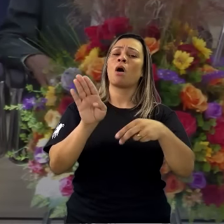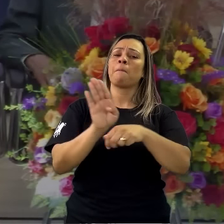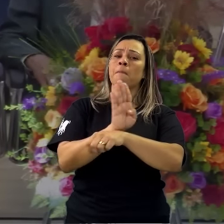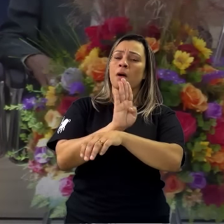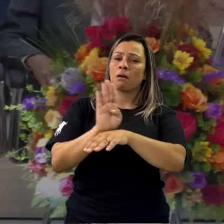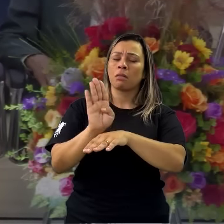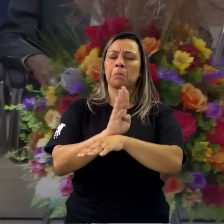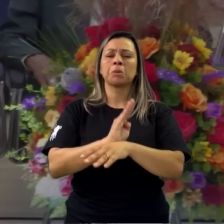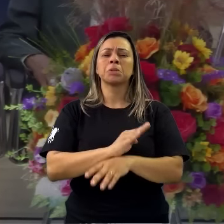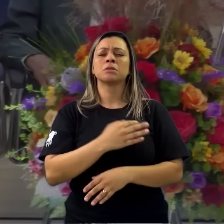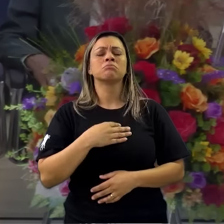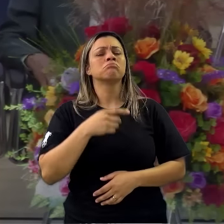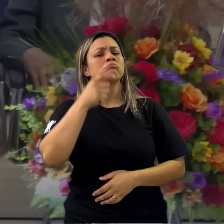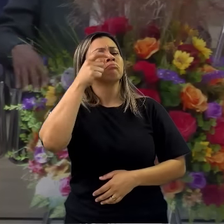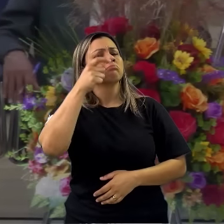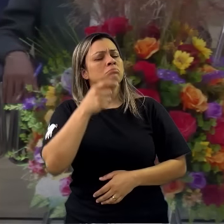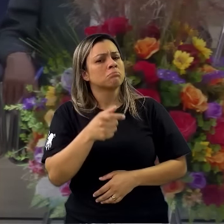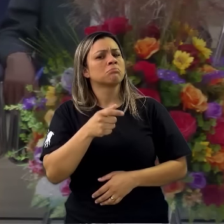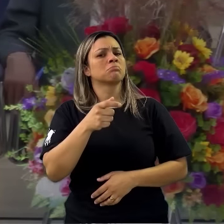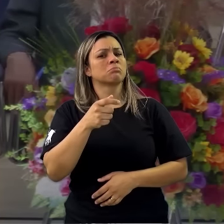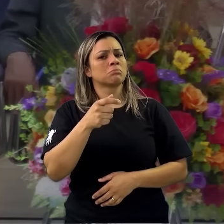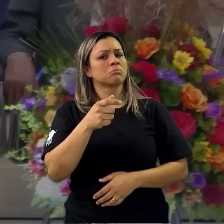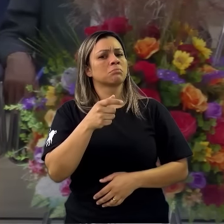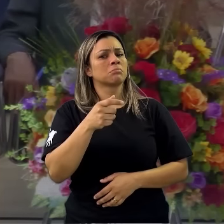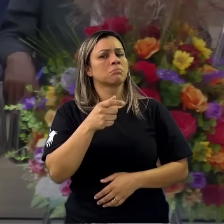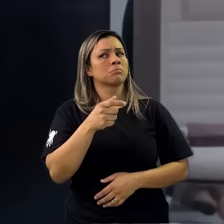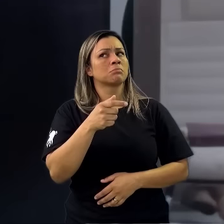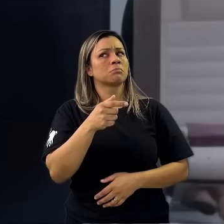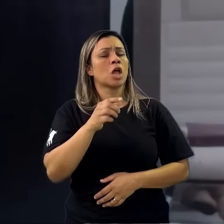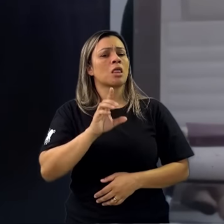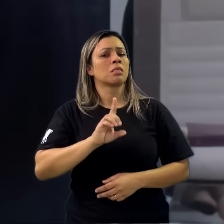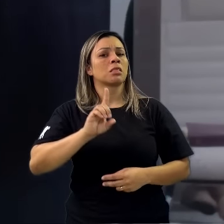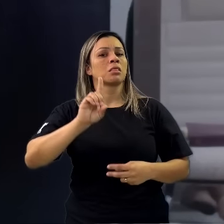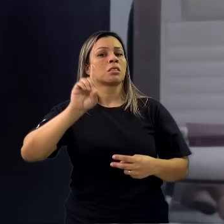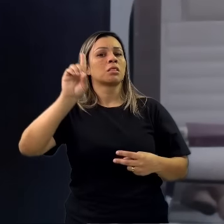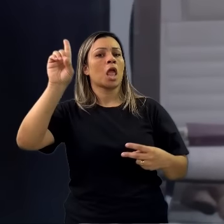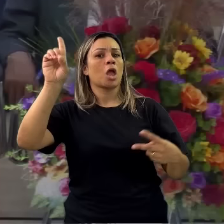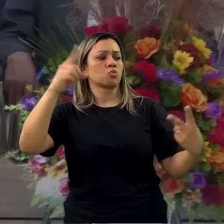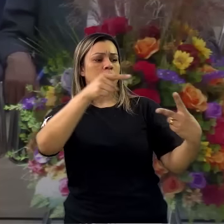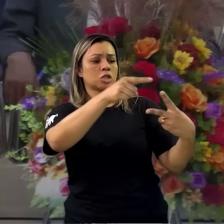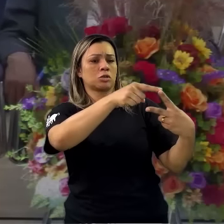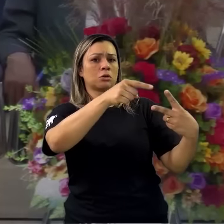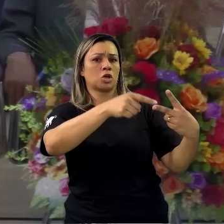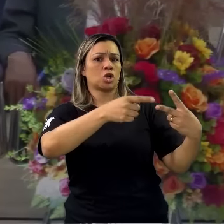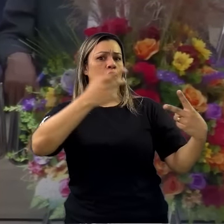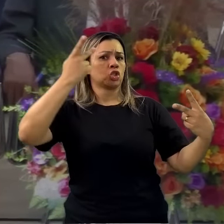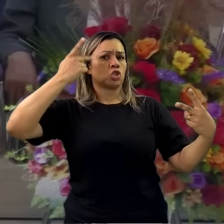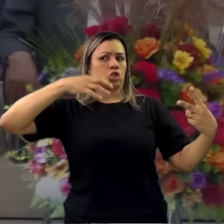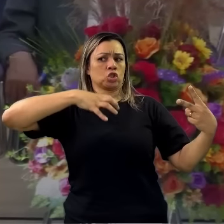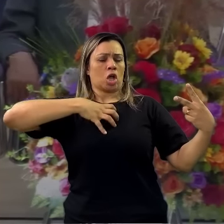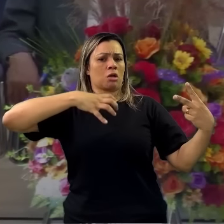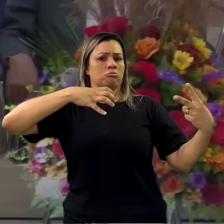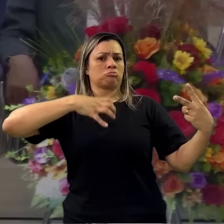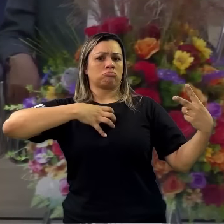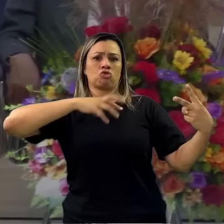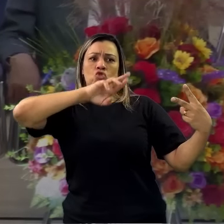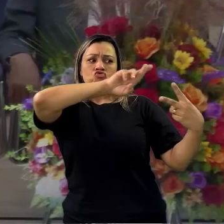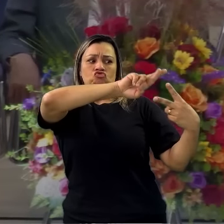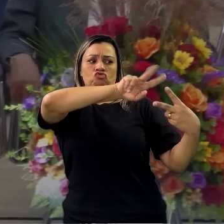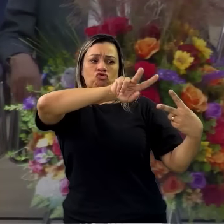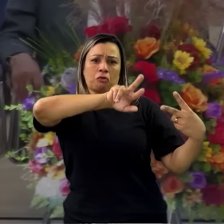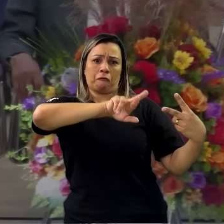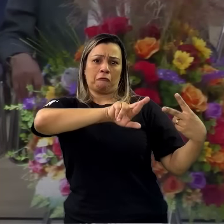me chama atenção irmãos é que só Deus consegue colocar dois homens de naturezas tão diferentes para trabalhar juntos